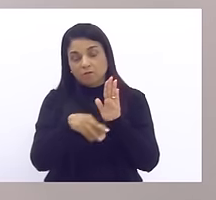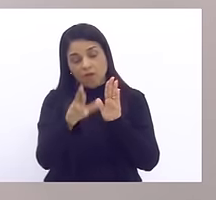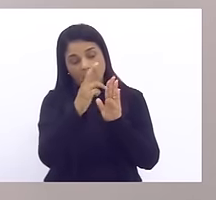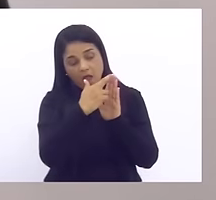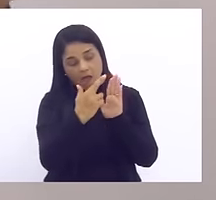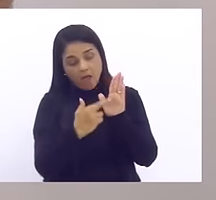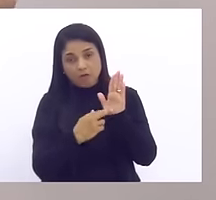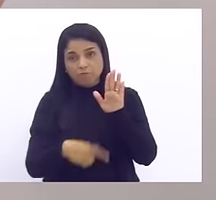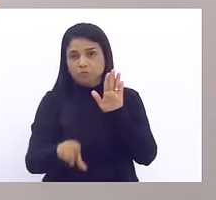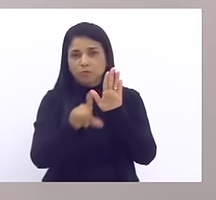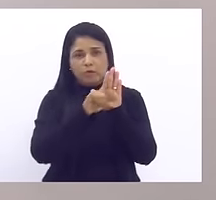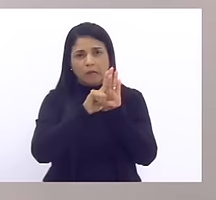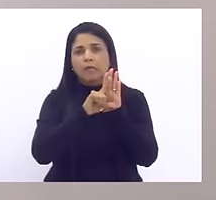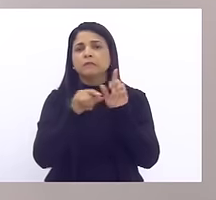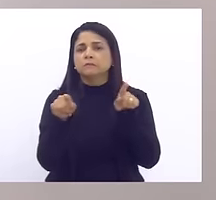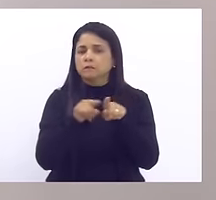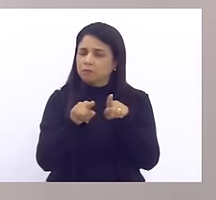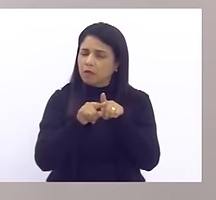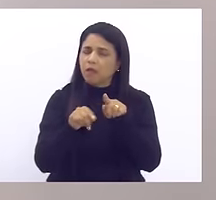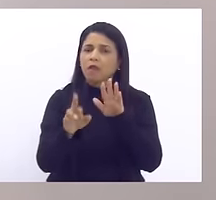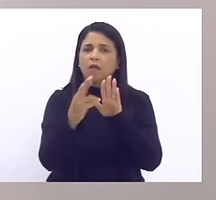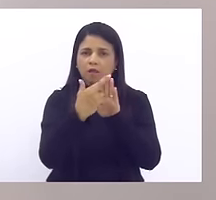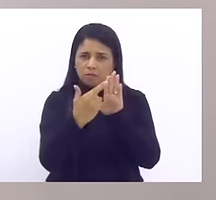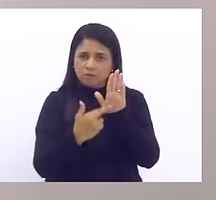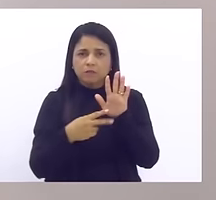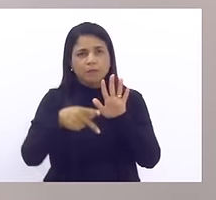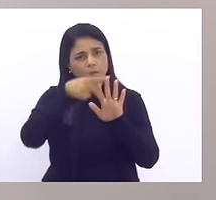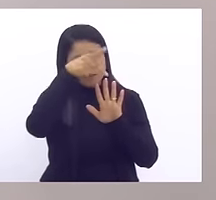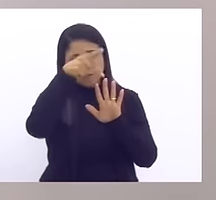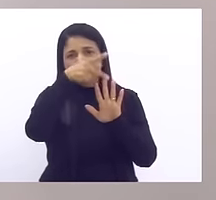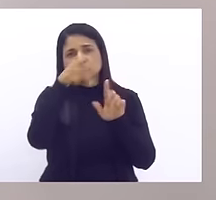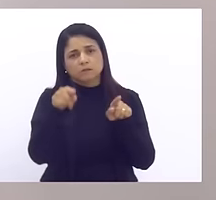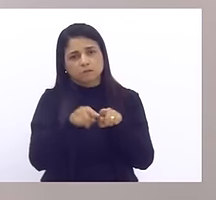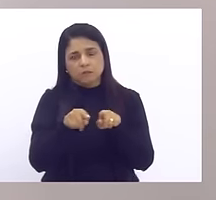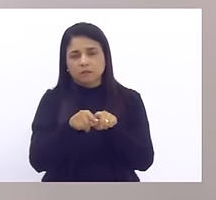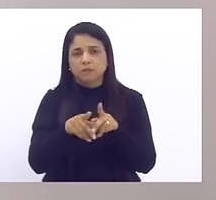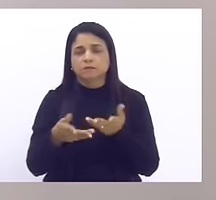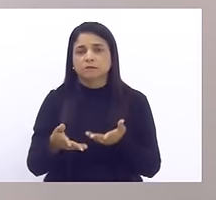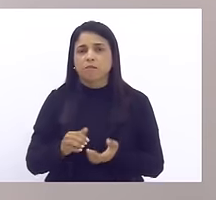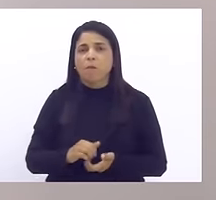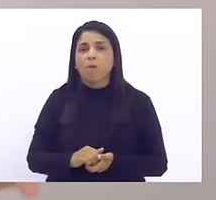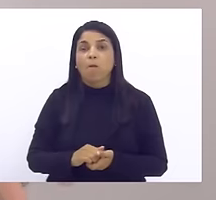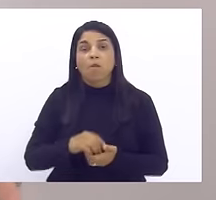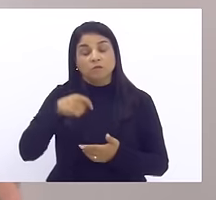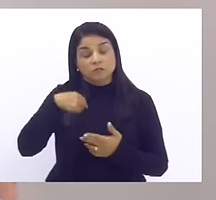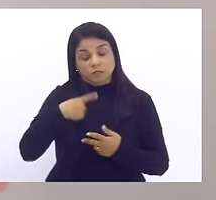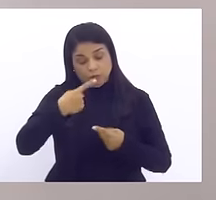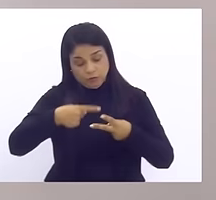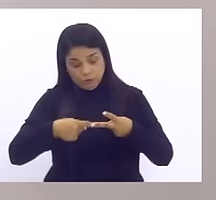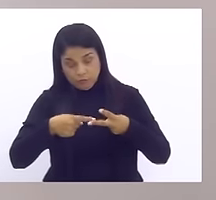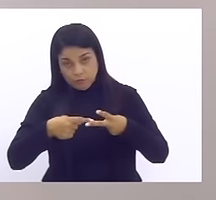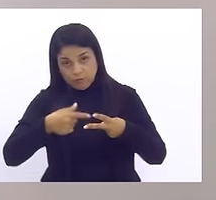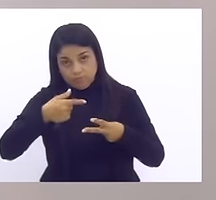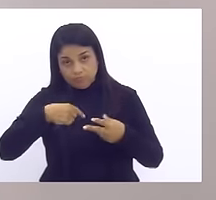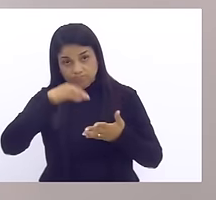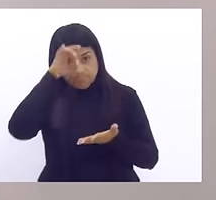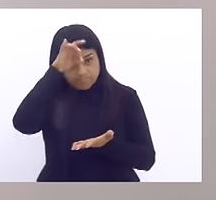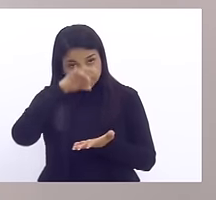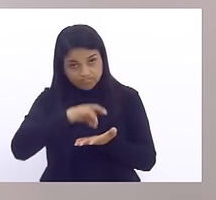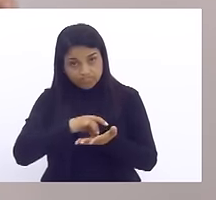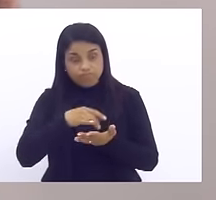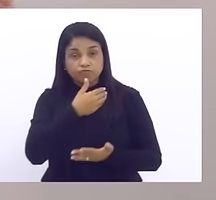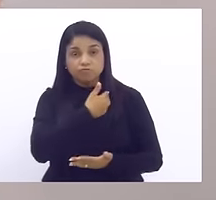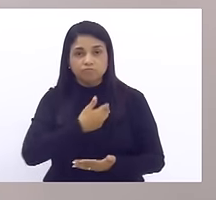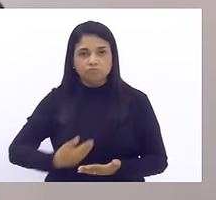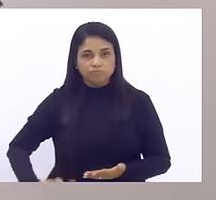por lei a gente regulamenta a lei através de portaria também segunda coisa estou lhe afirmando tá inclusive de posse do